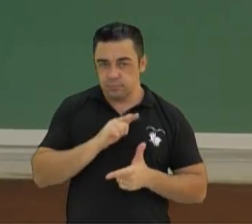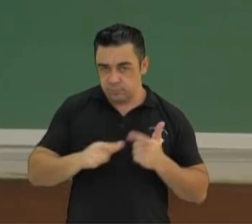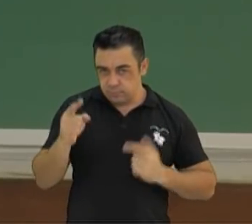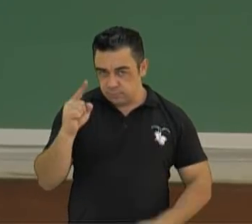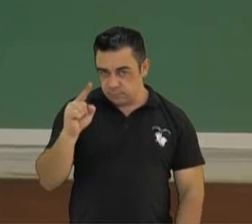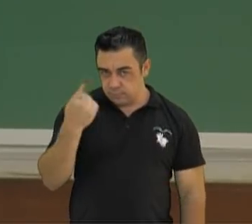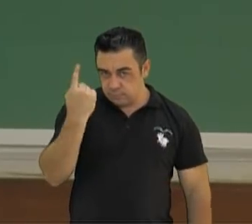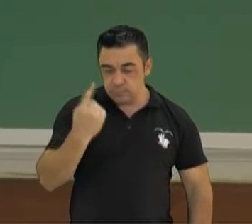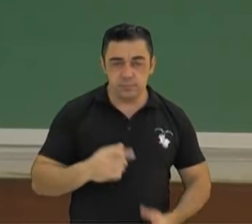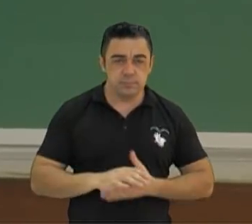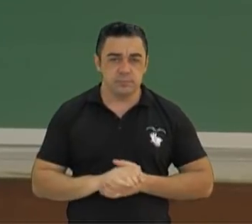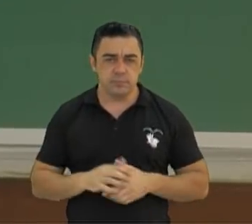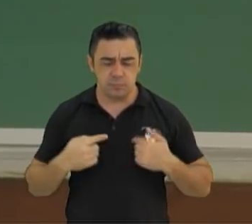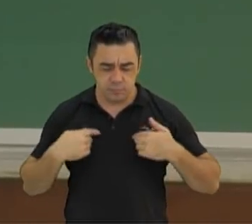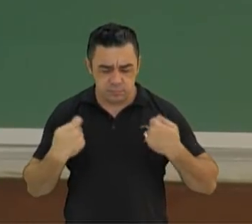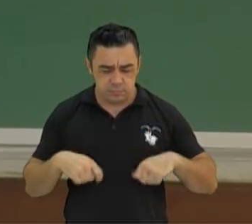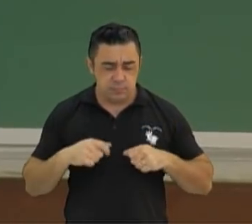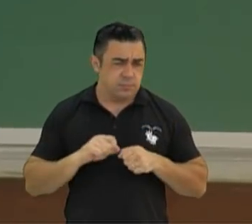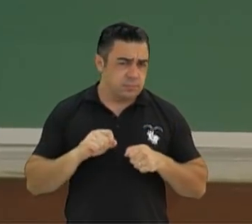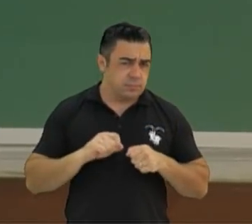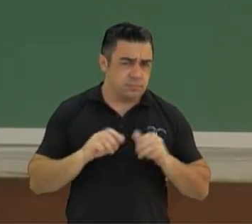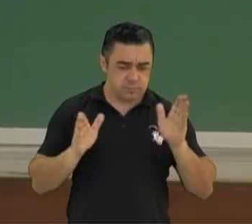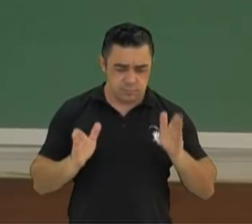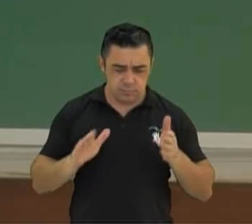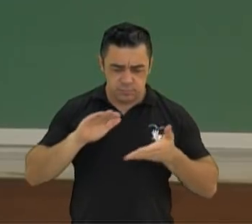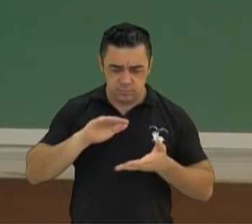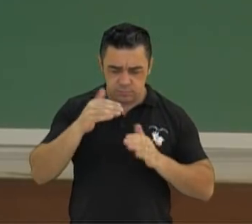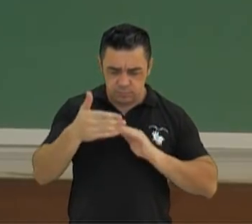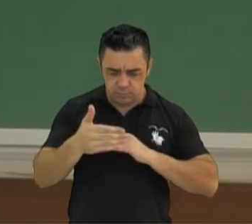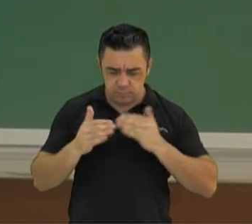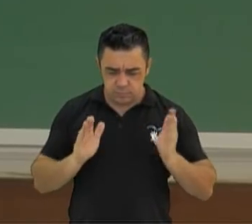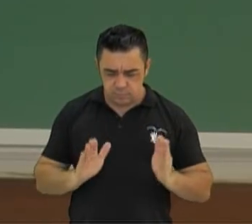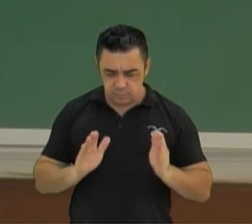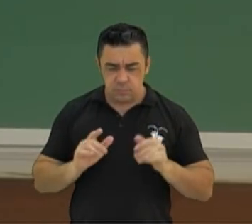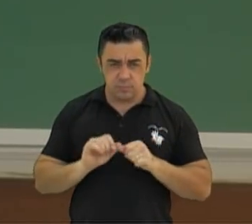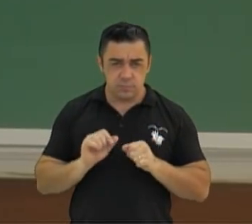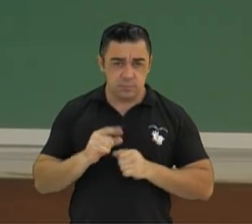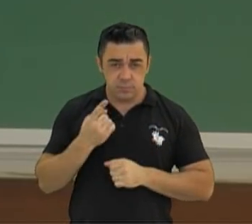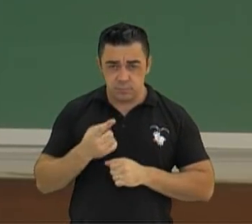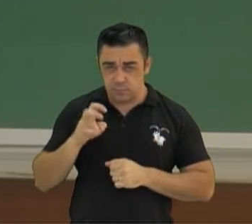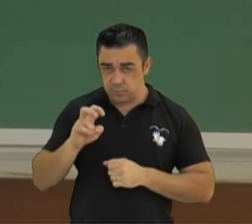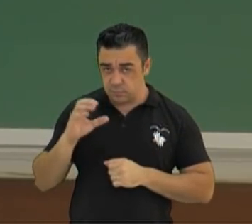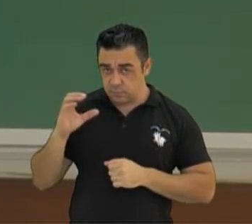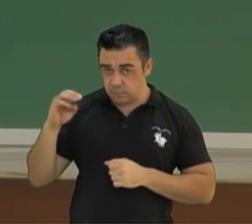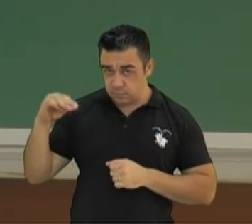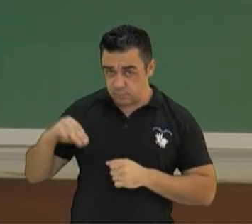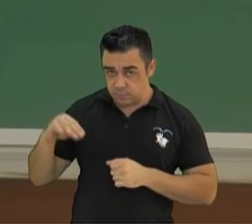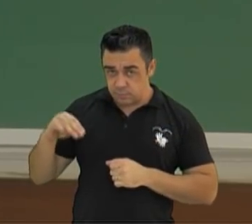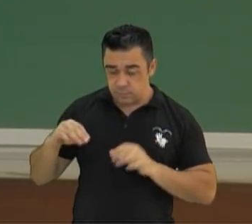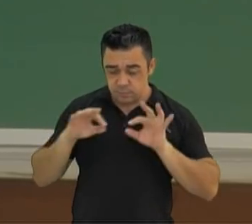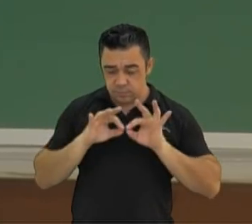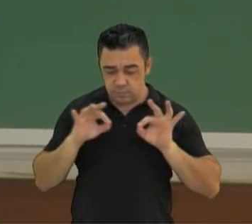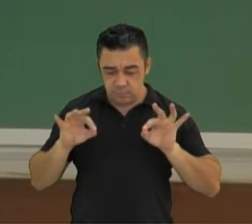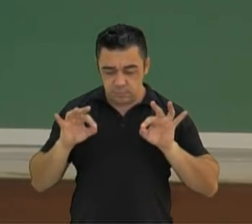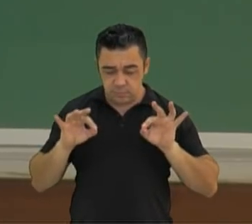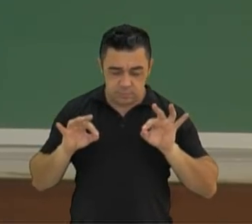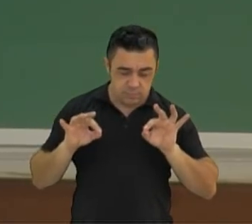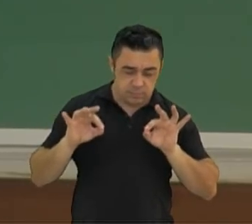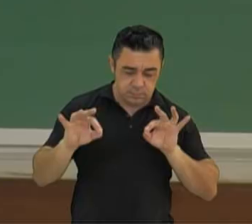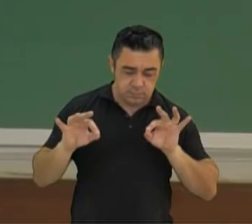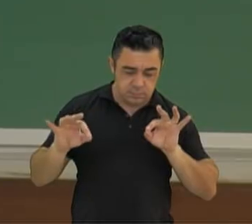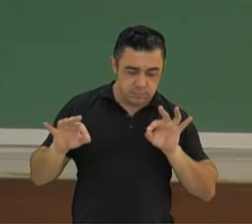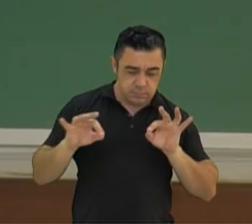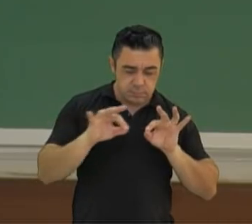1. Preciso construir um cubo de arame usando 15 centímetros de arame para cada